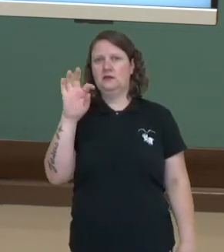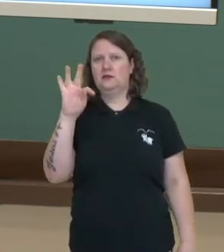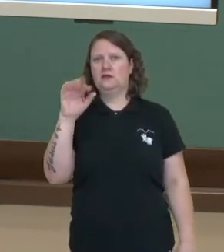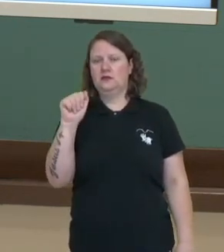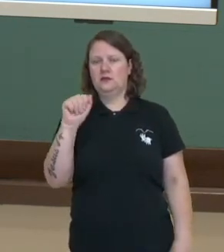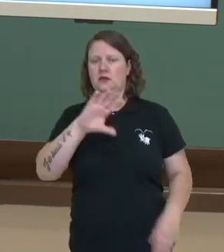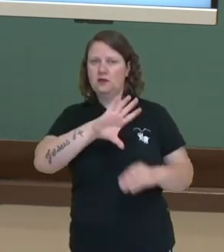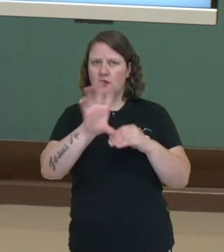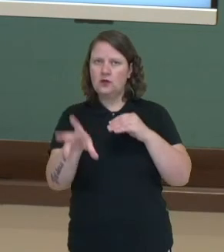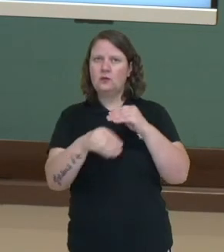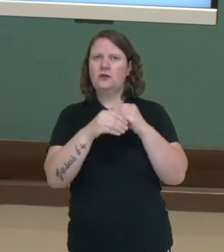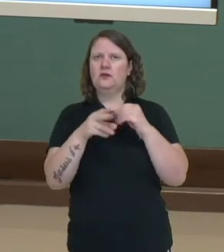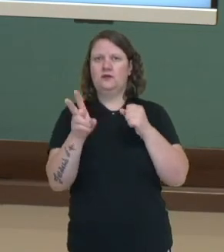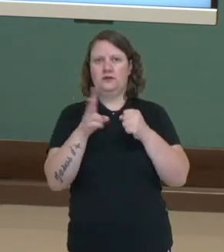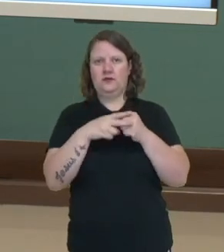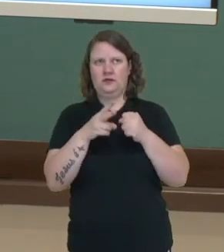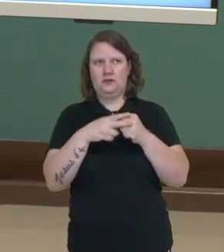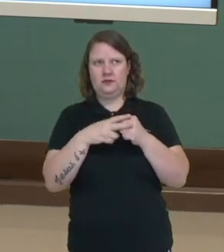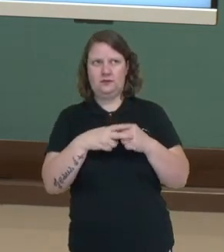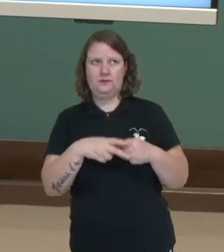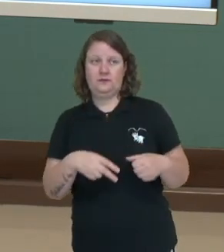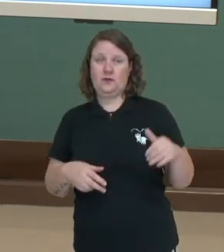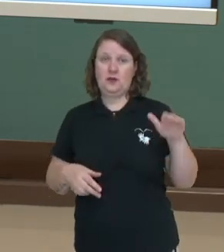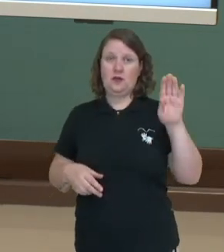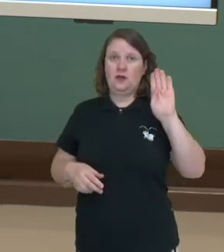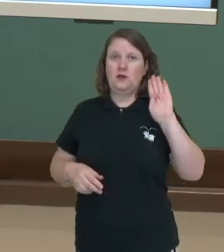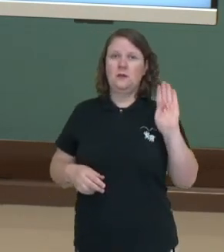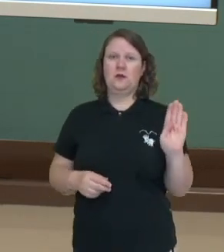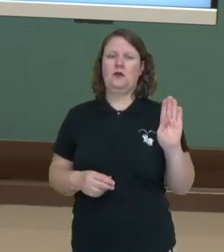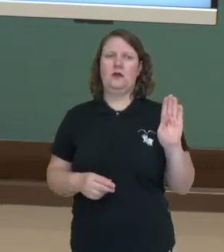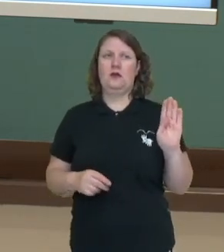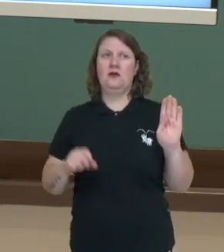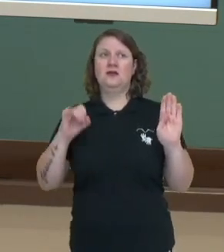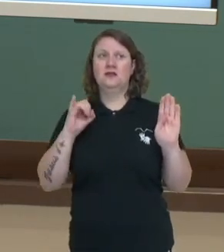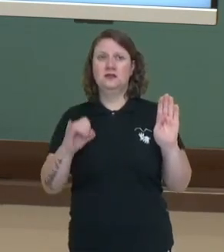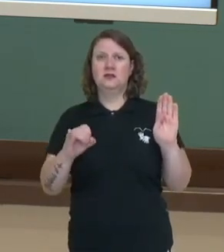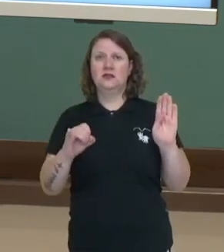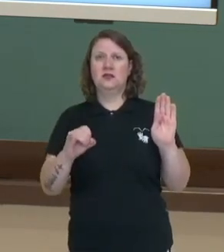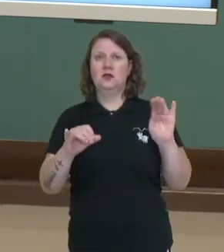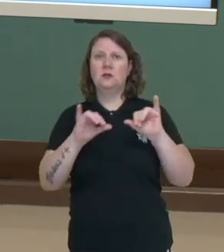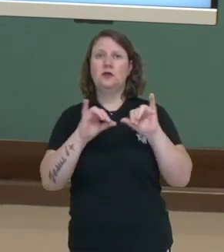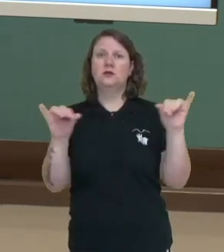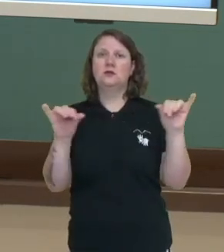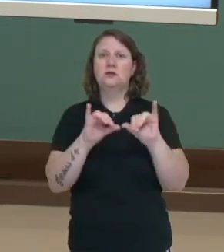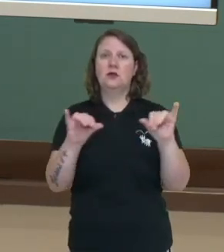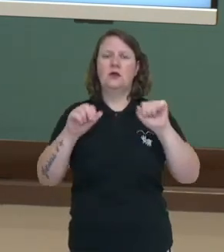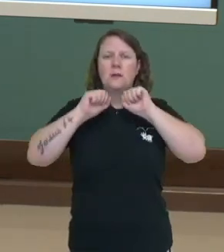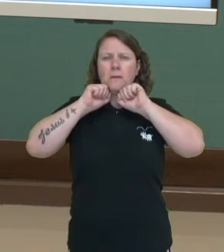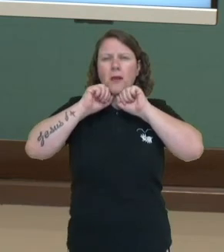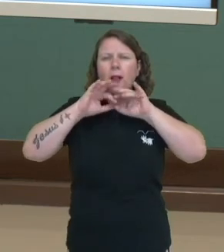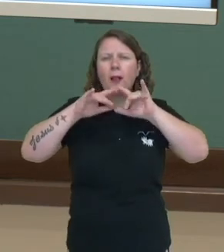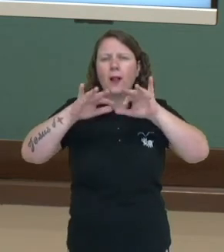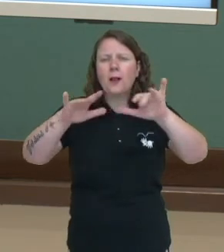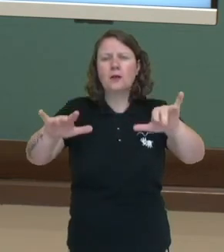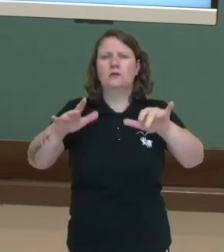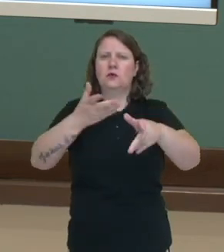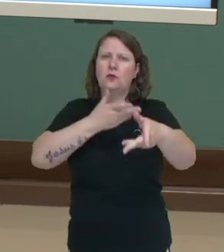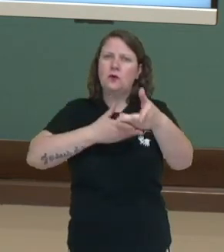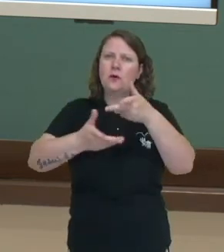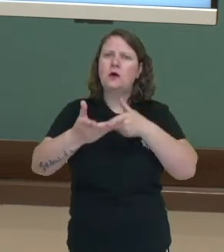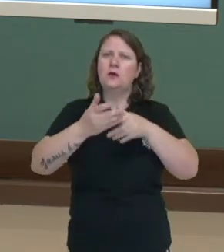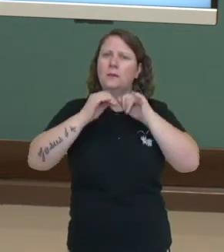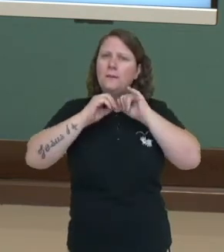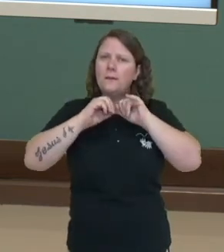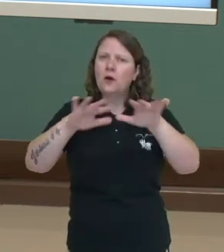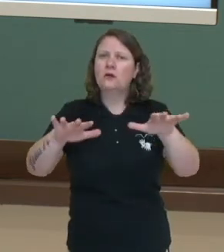de preposição. A próxima. Se uma matéria era compartilhada muitas vezes, eles achavam